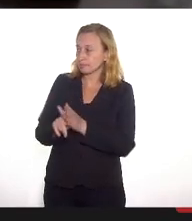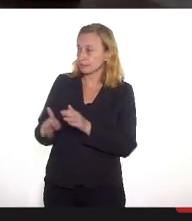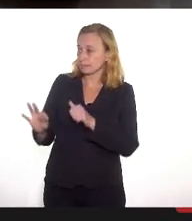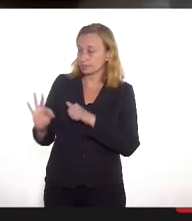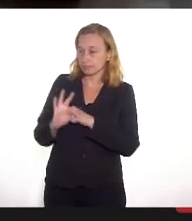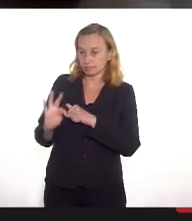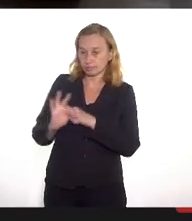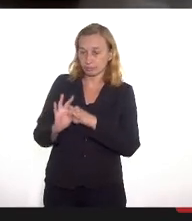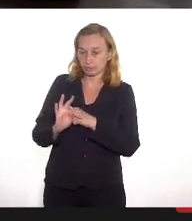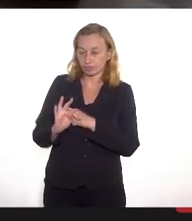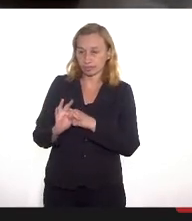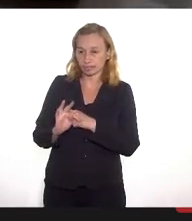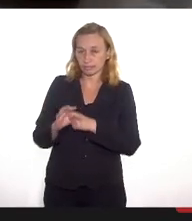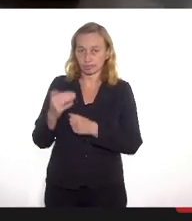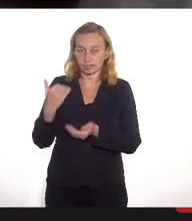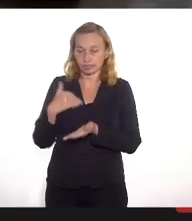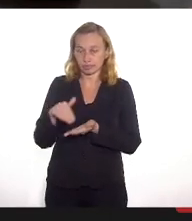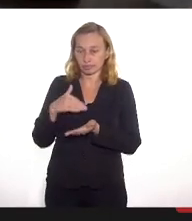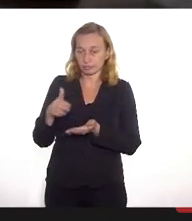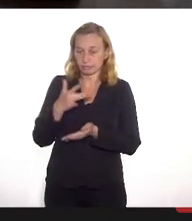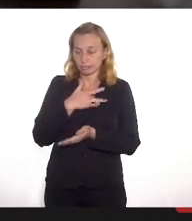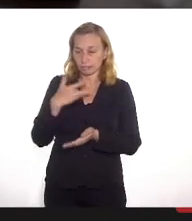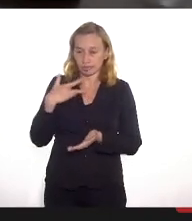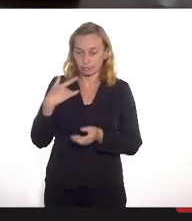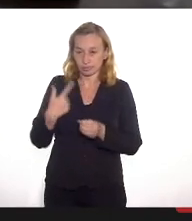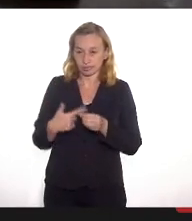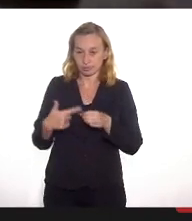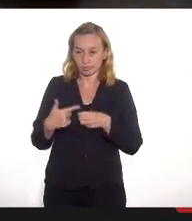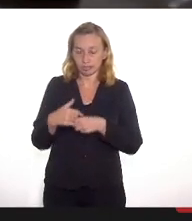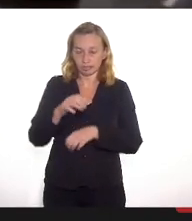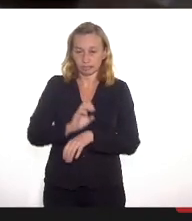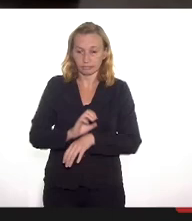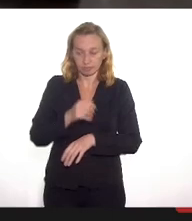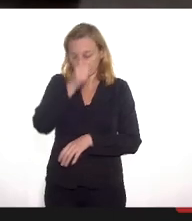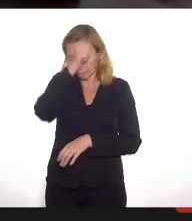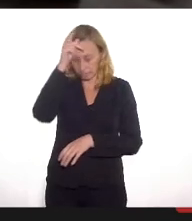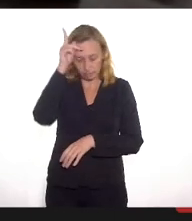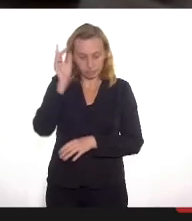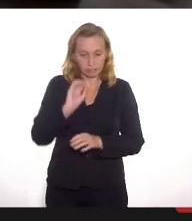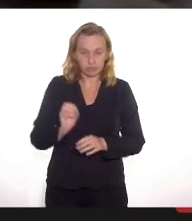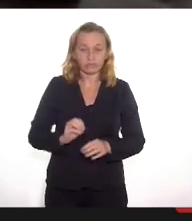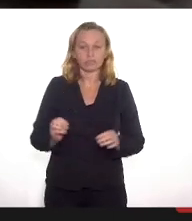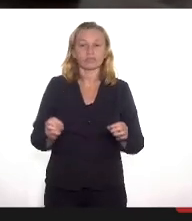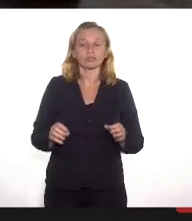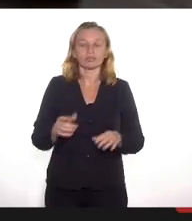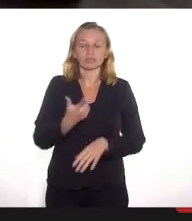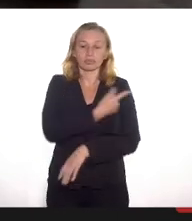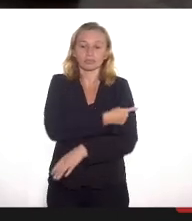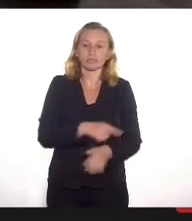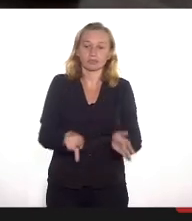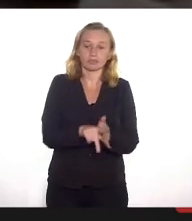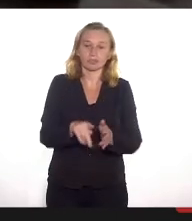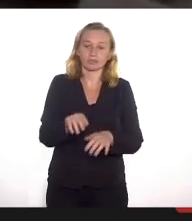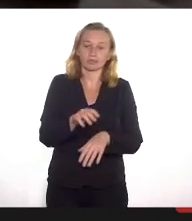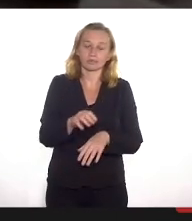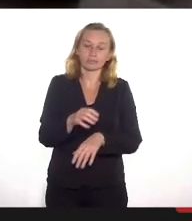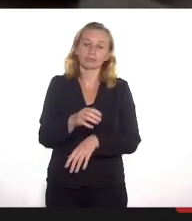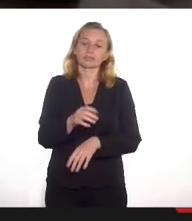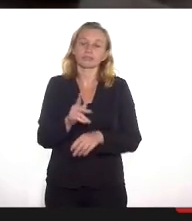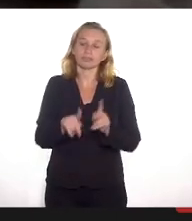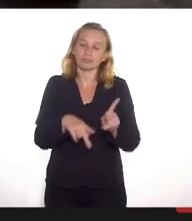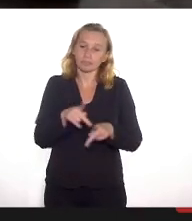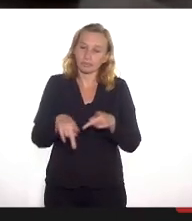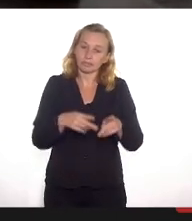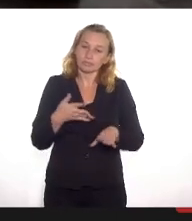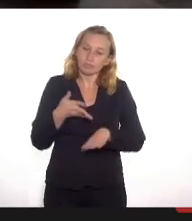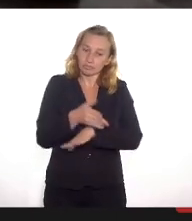no posto não é do secretário de saúde do município do estado e do prefeito de ninguém a vacina é da população e pode essa vacina chegar